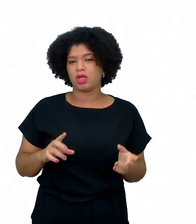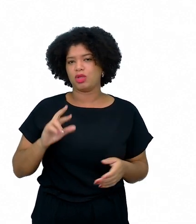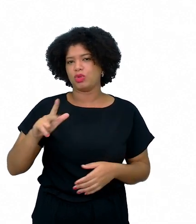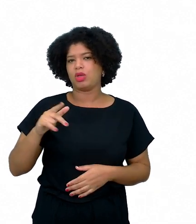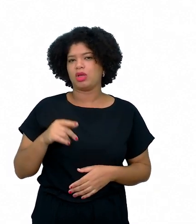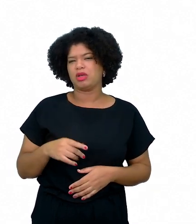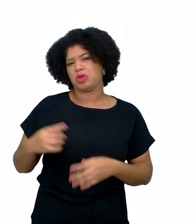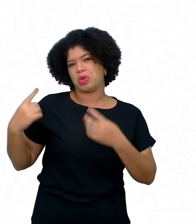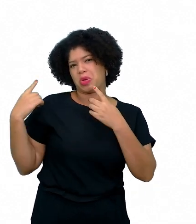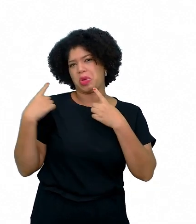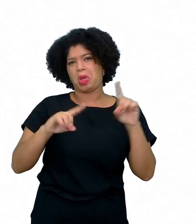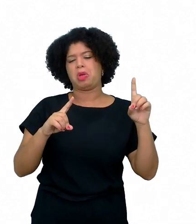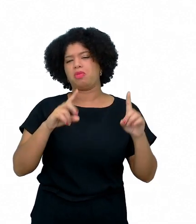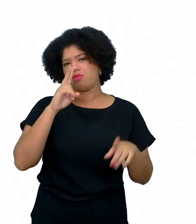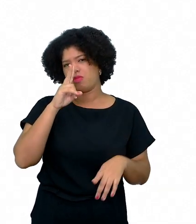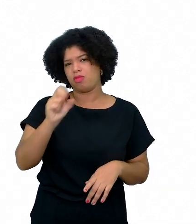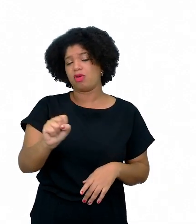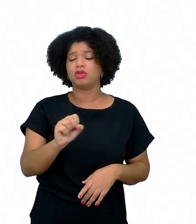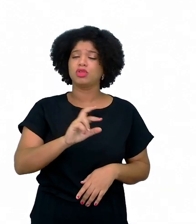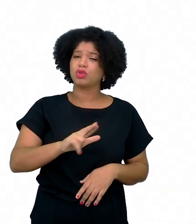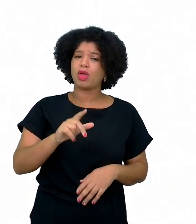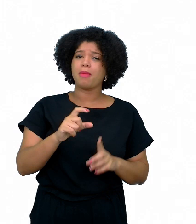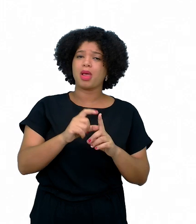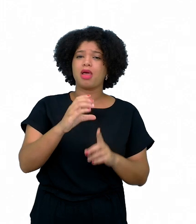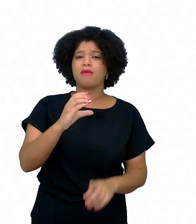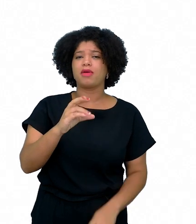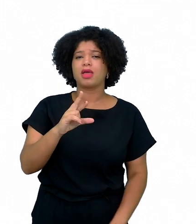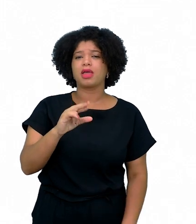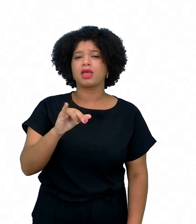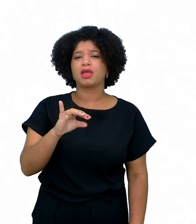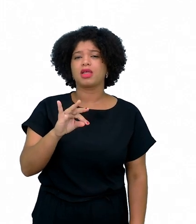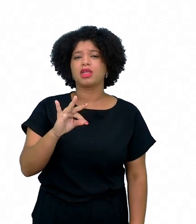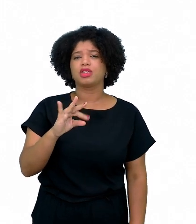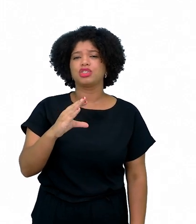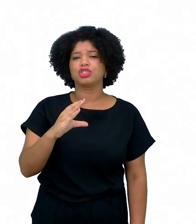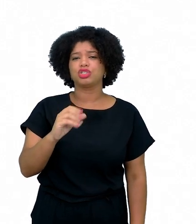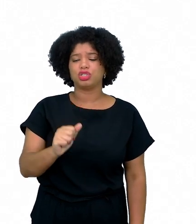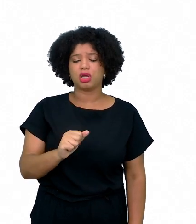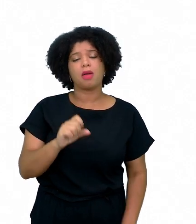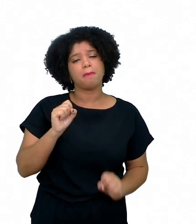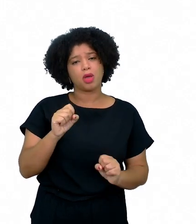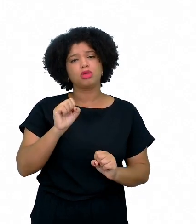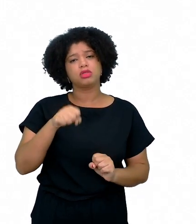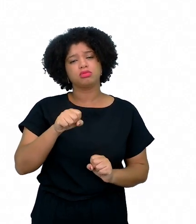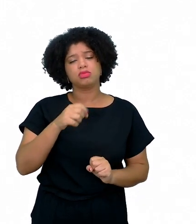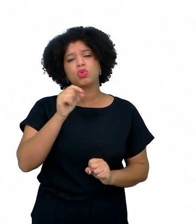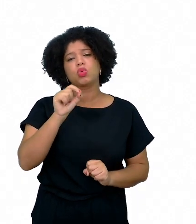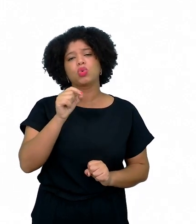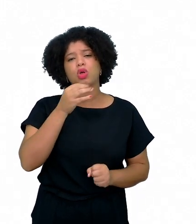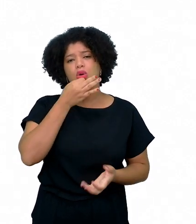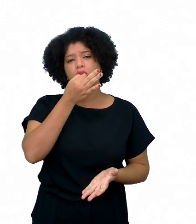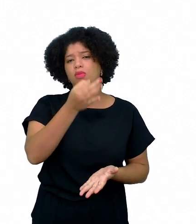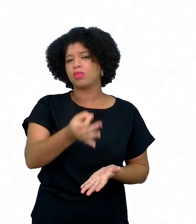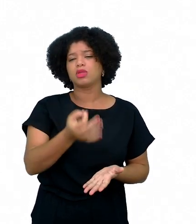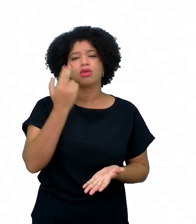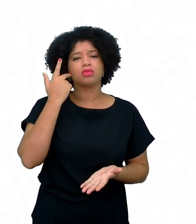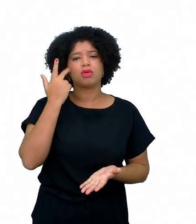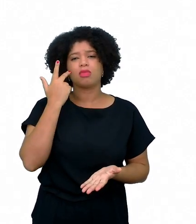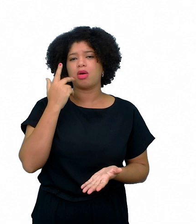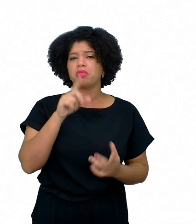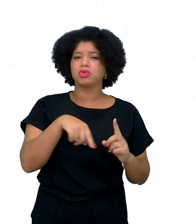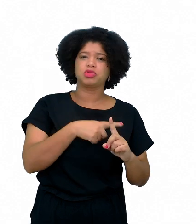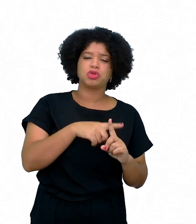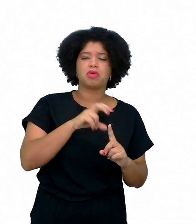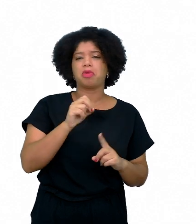do crítico tem uma outra conotação, mas que os alunos tenham voz, saibam opinar, saibam